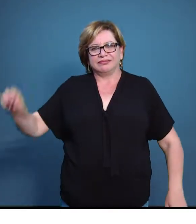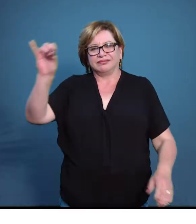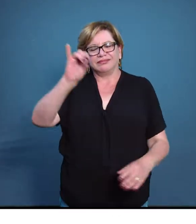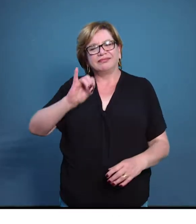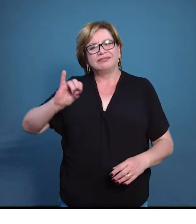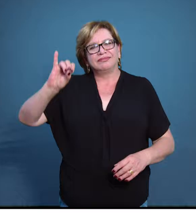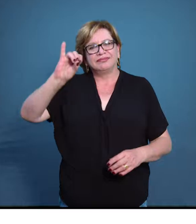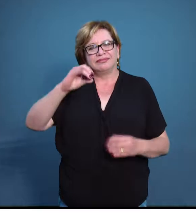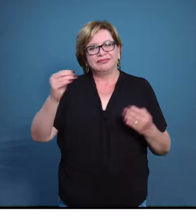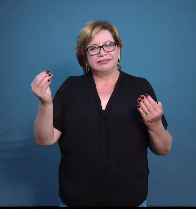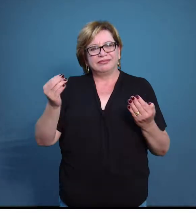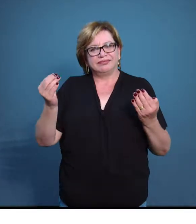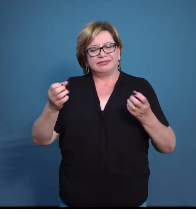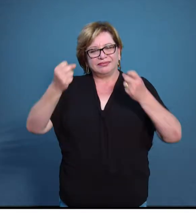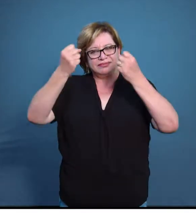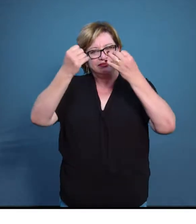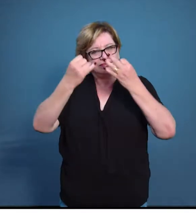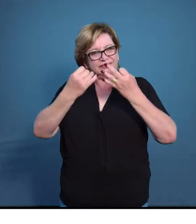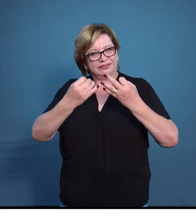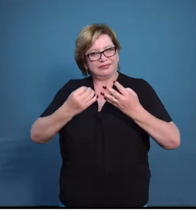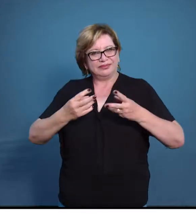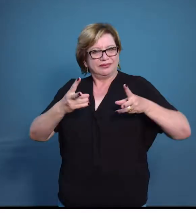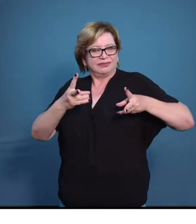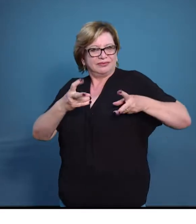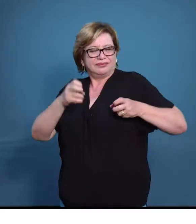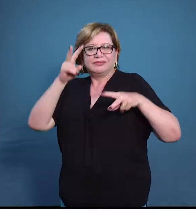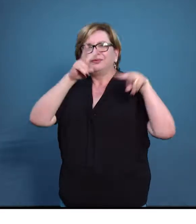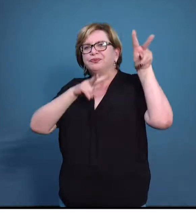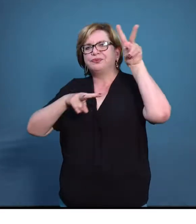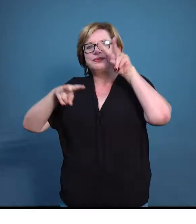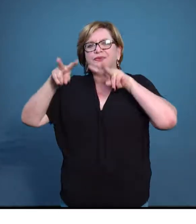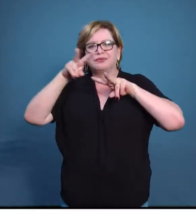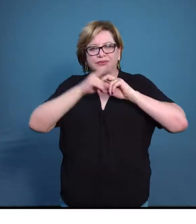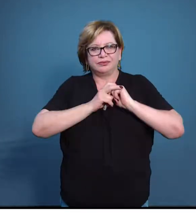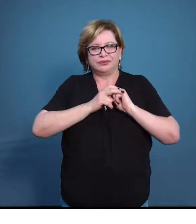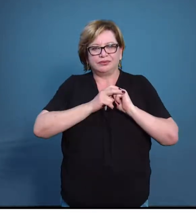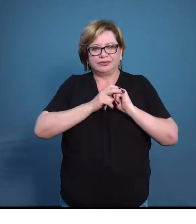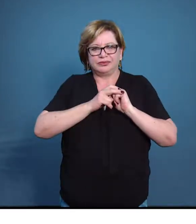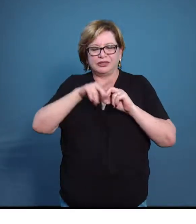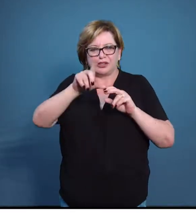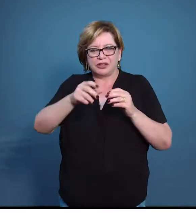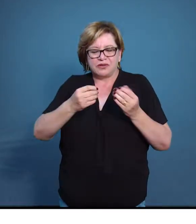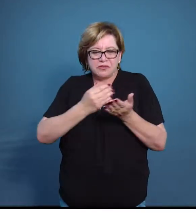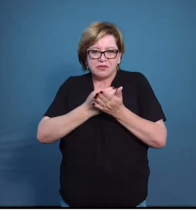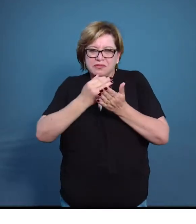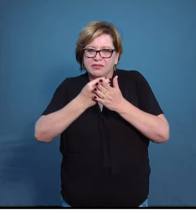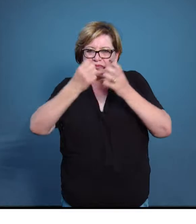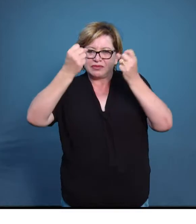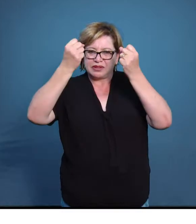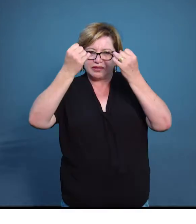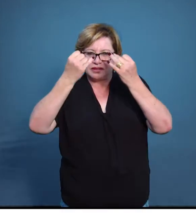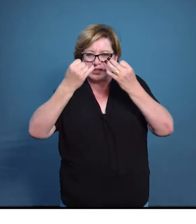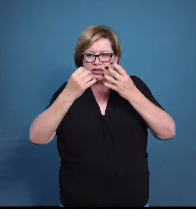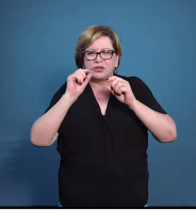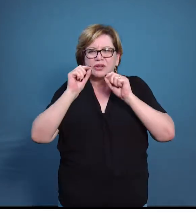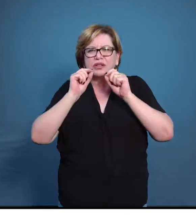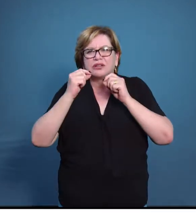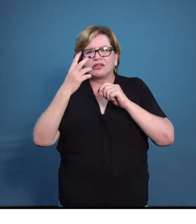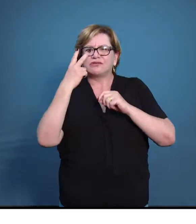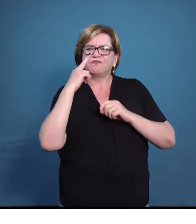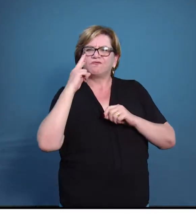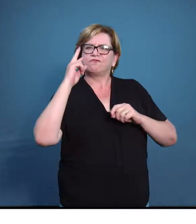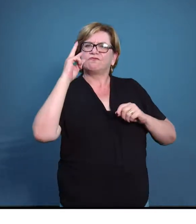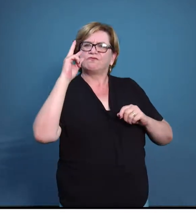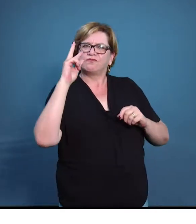Olá, alunos! Hoje faremos uma aula sobre percepção visual. Partiremos do princípio, daquelas imagens bem